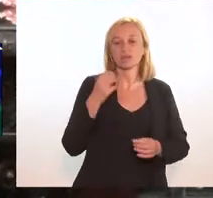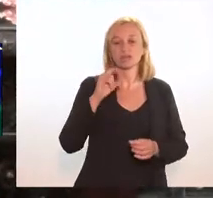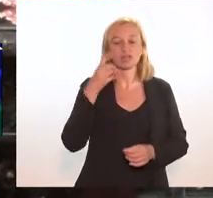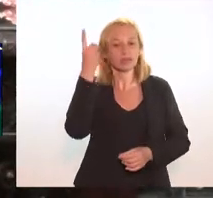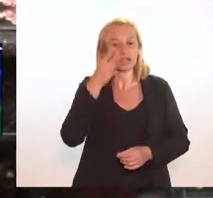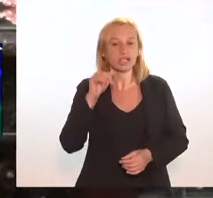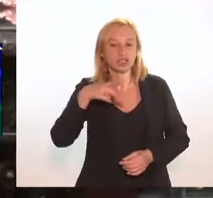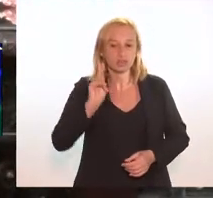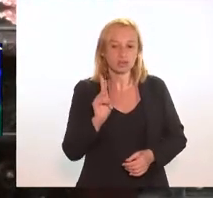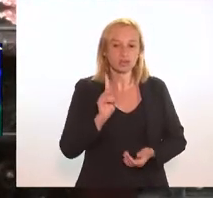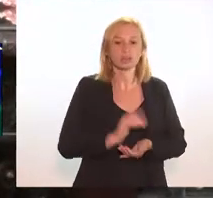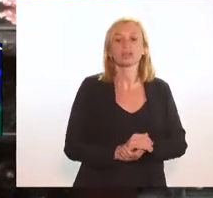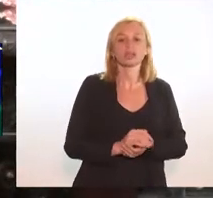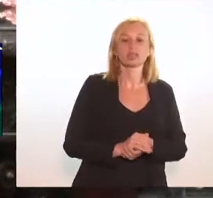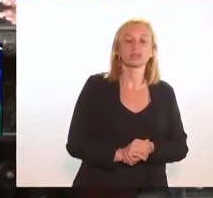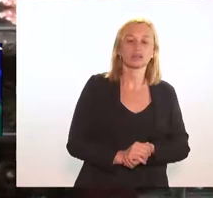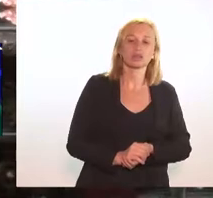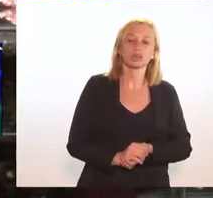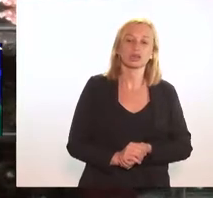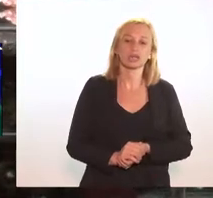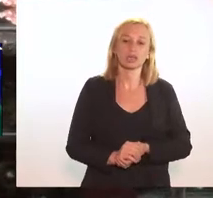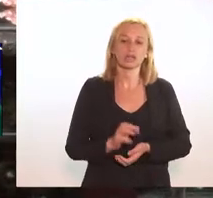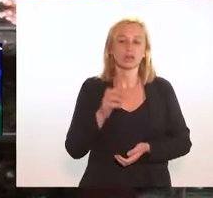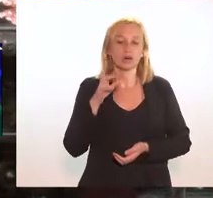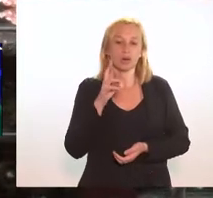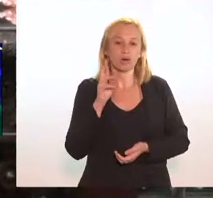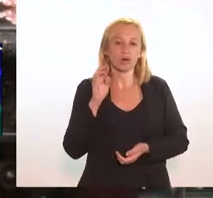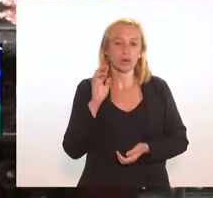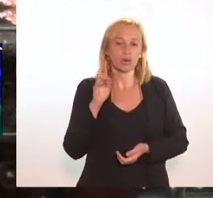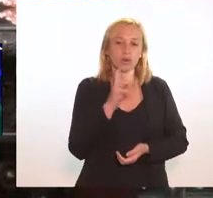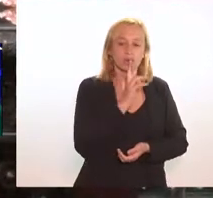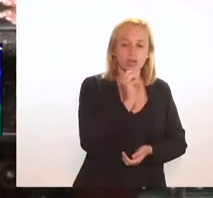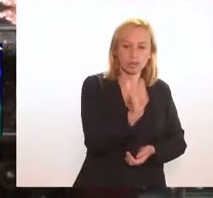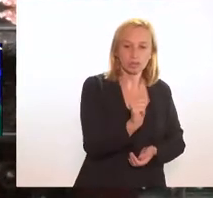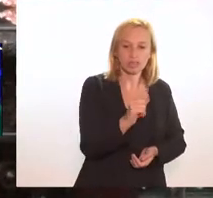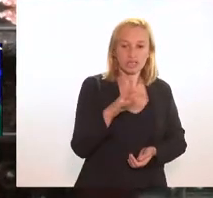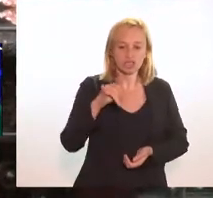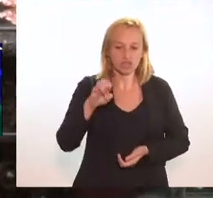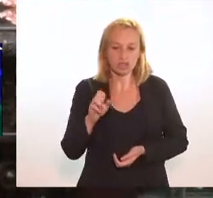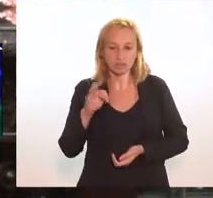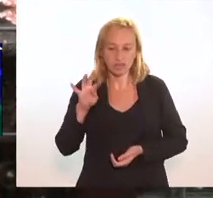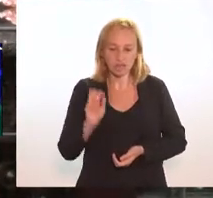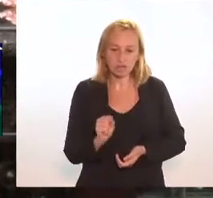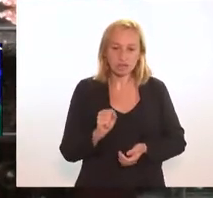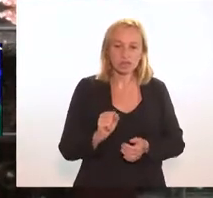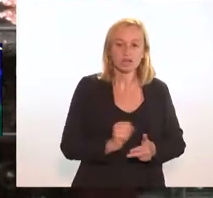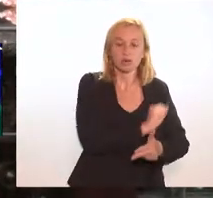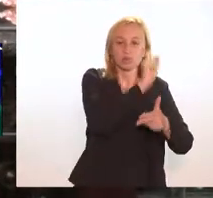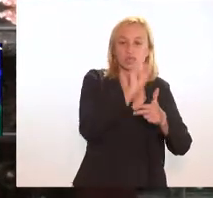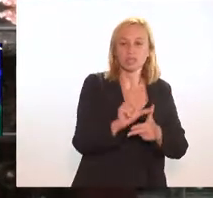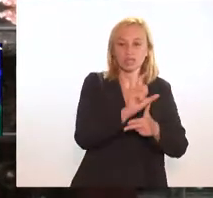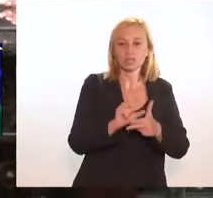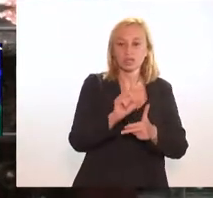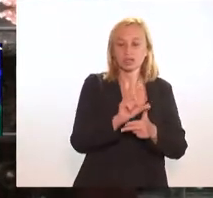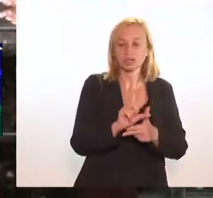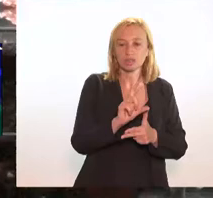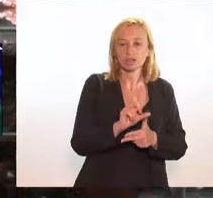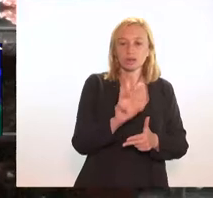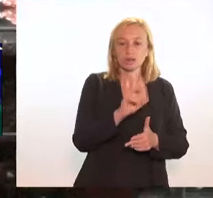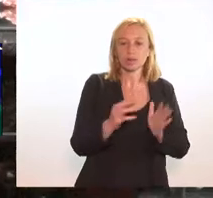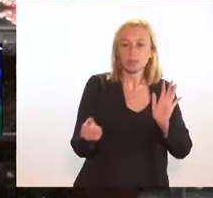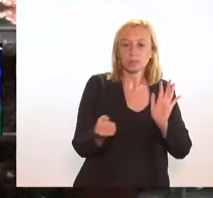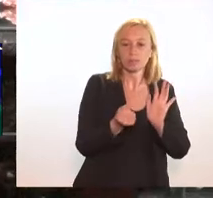Knoploch, dos deputados Alexandre Knoploch, Rodrigo Amorim e Alexandre Freitas, que autoriza o Poder Executivo a utilizar a marca do